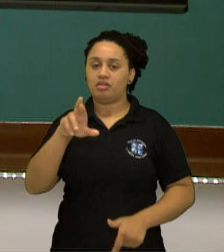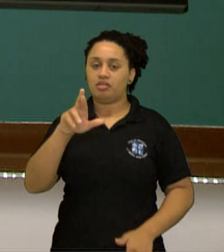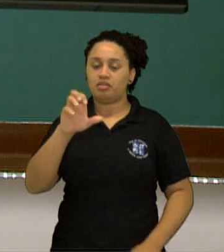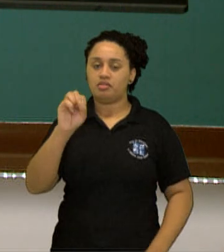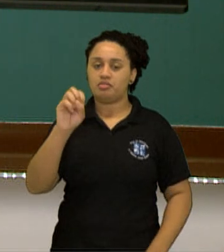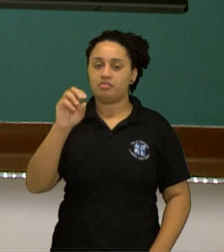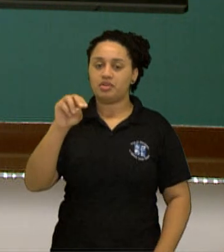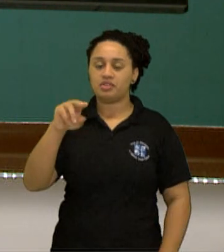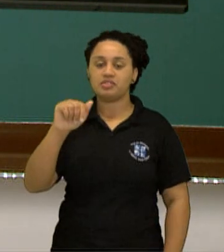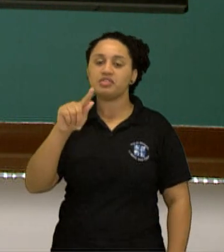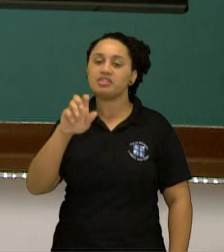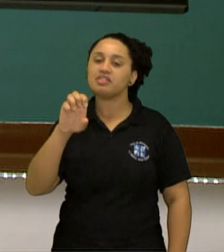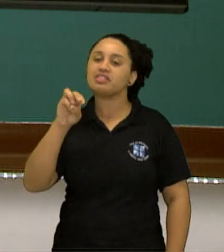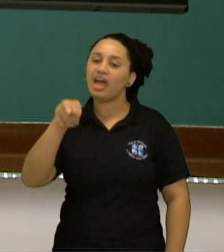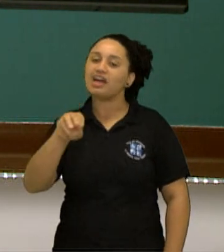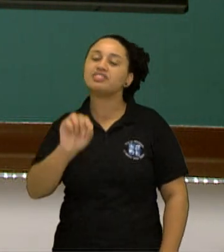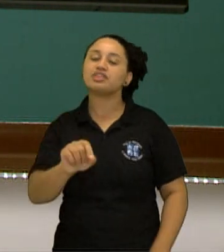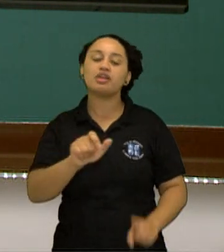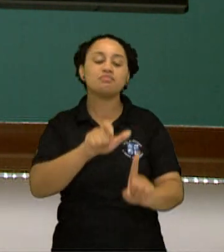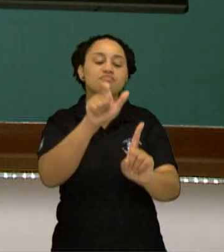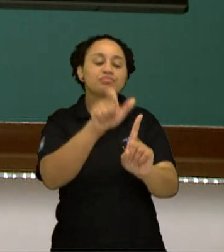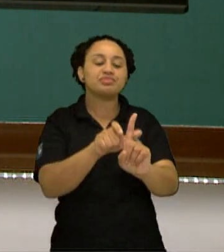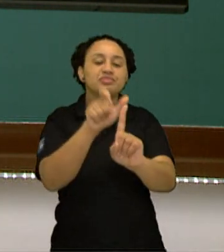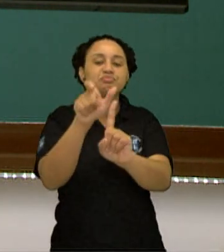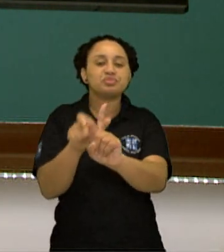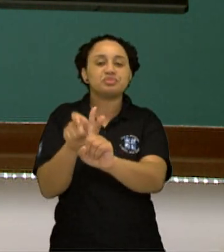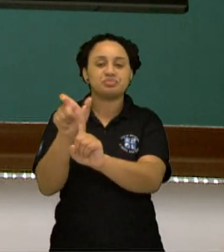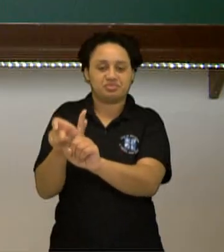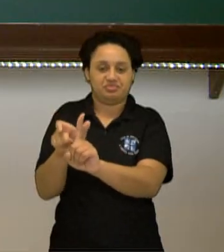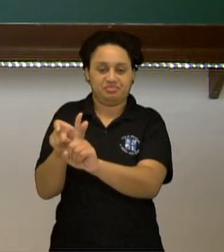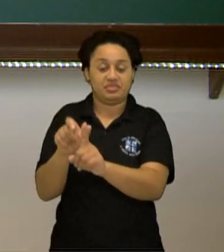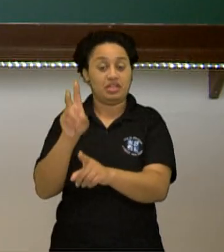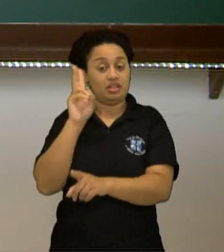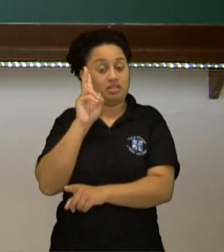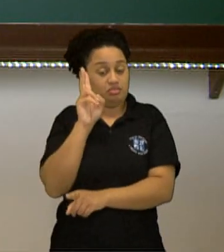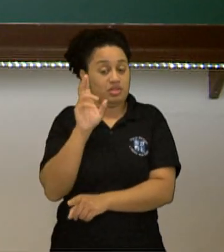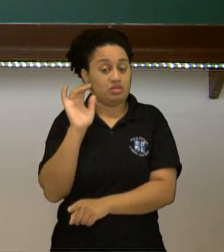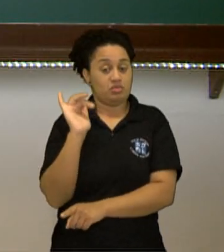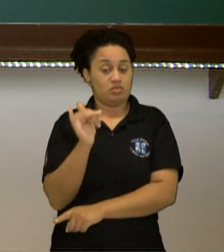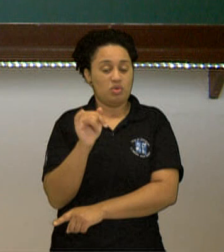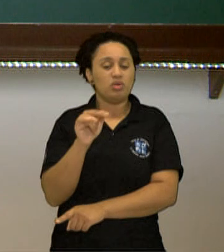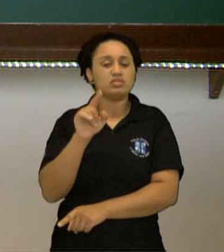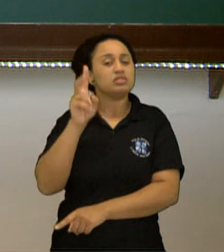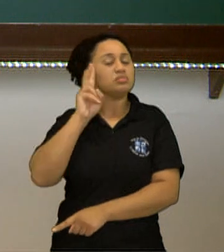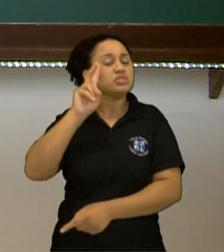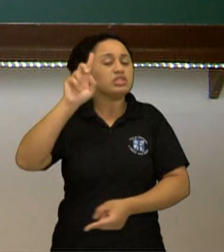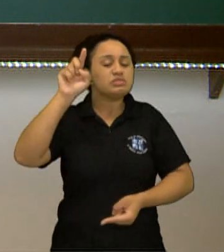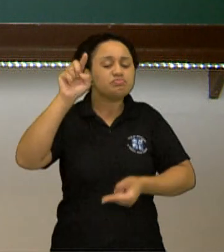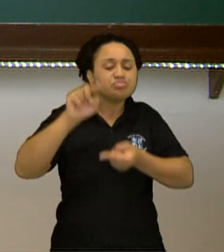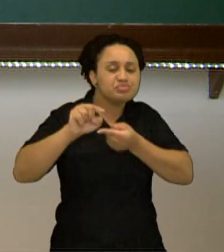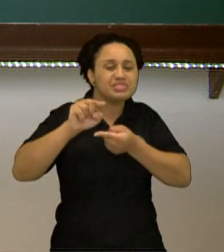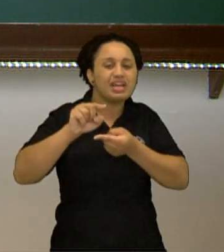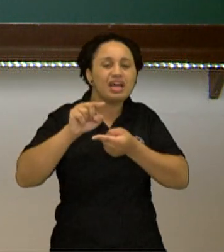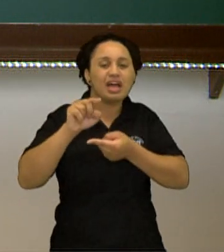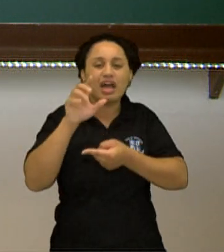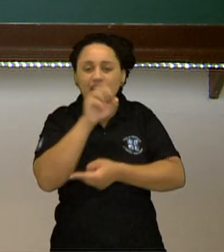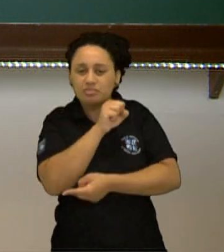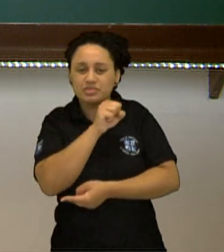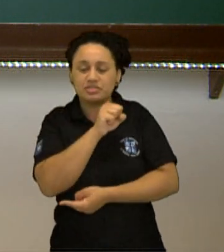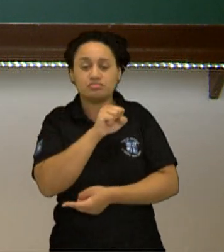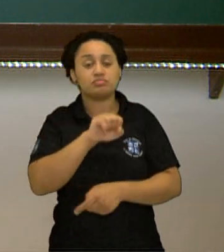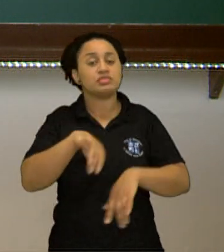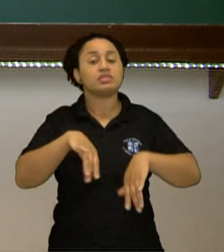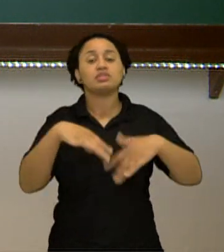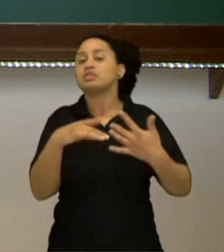é personagem. Lembrando que o conto é uma história mais curta, mais dinâmica, então não